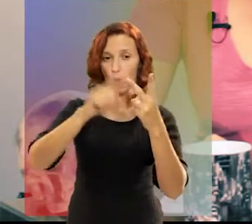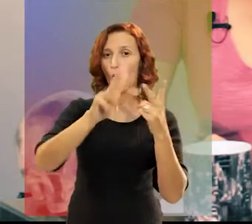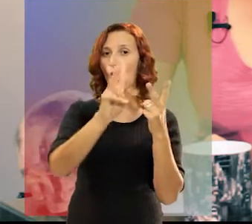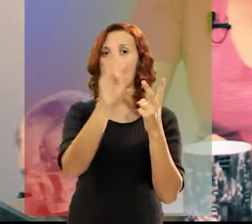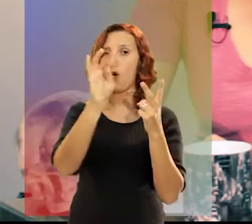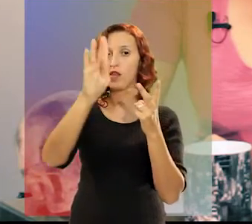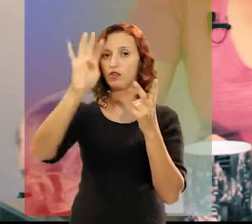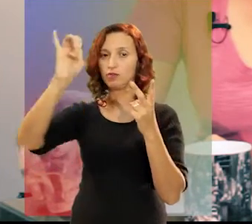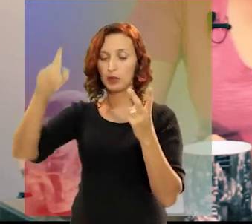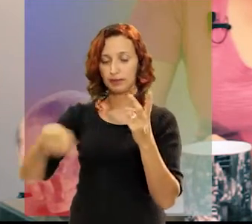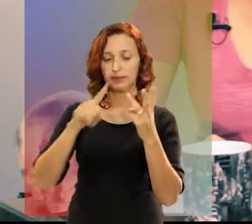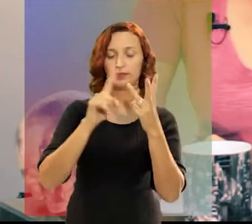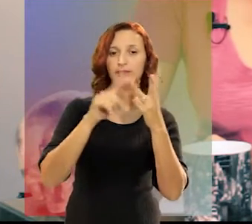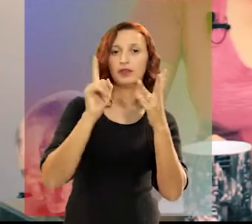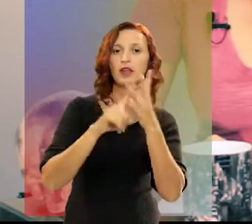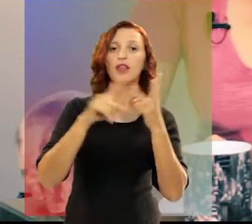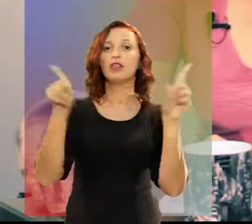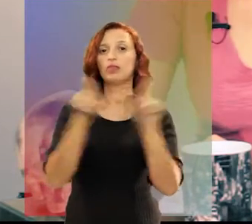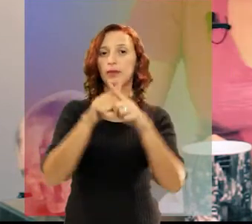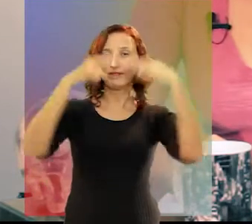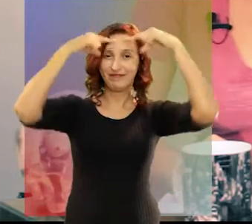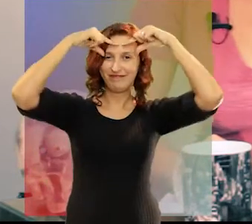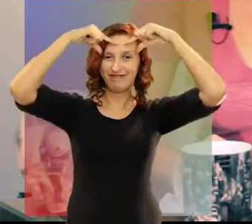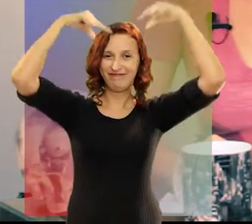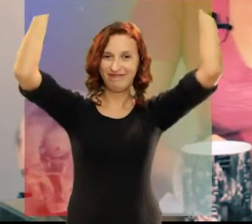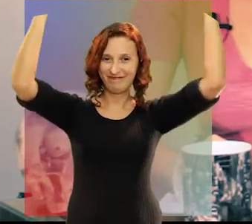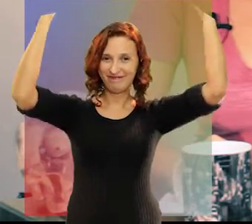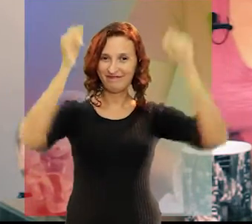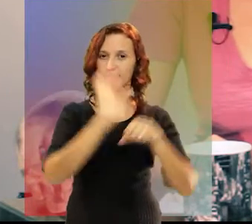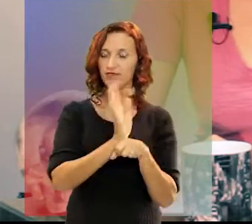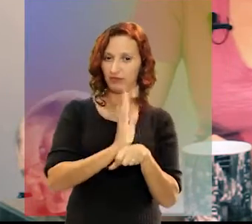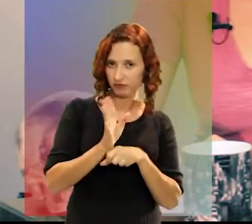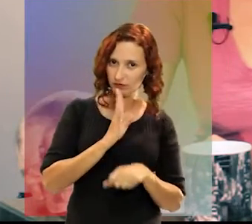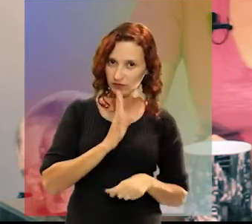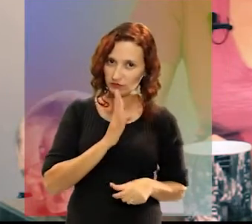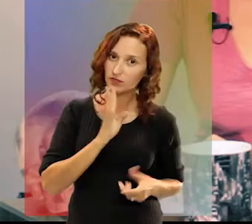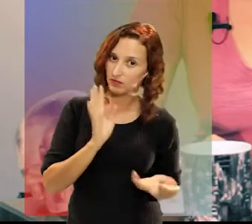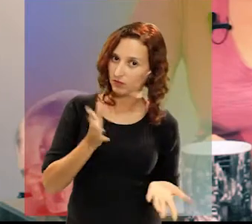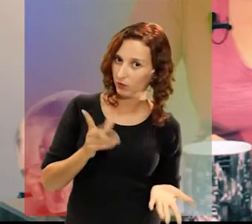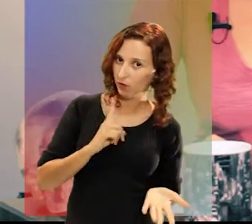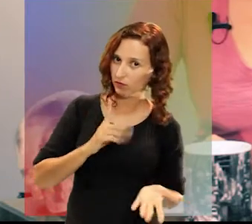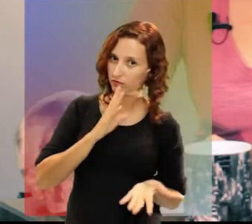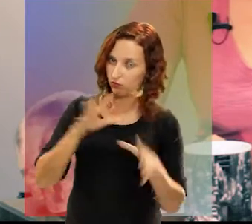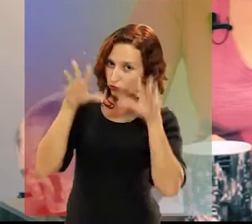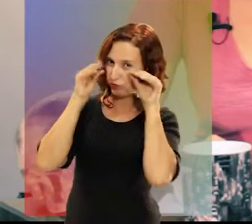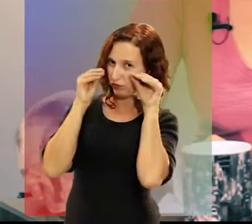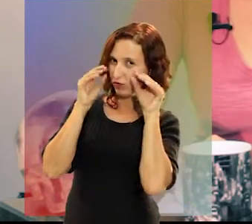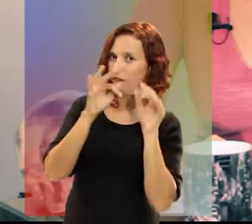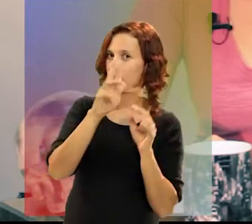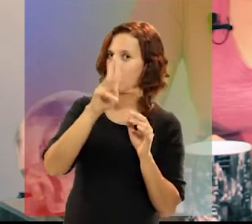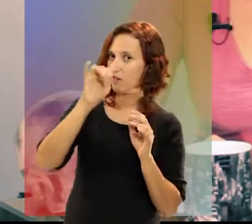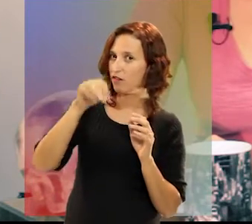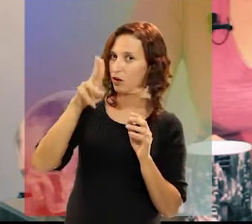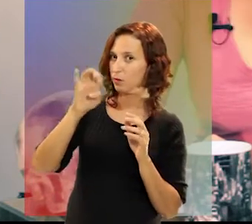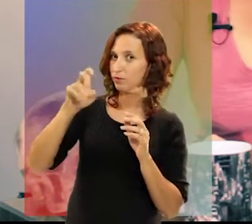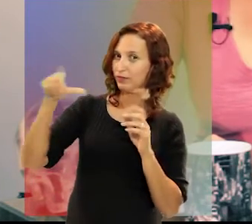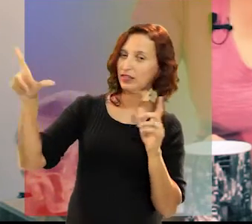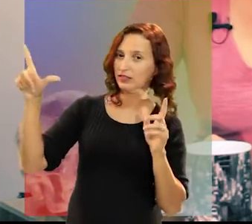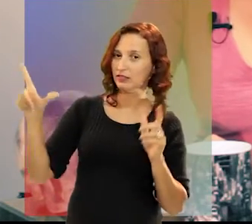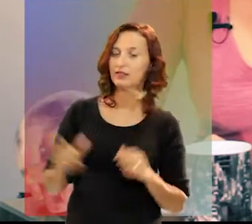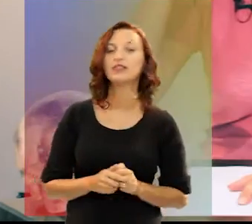e Watchmen, do Alan Moore, e o The Dark Knight Return, ou Cavaleiro das Trevas, o Batman Cavaleiro das Trevas, do Frank